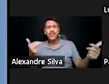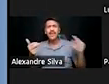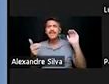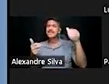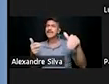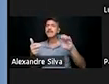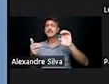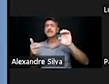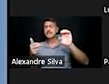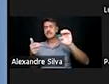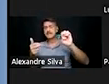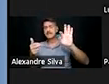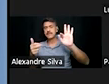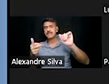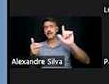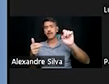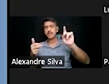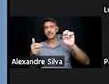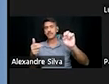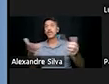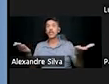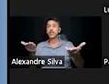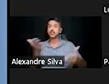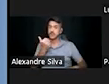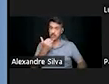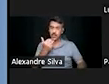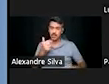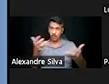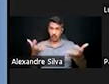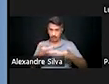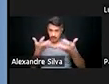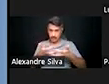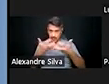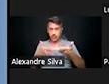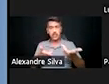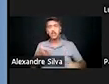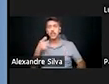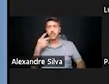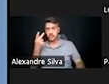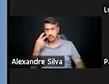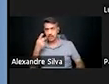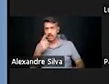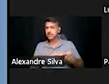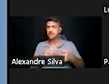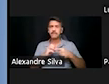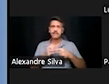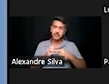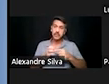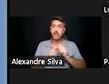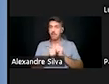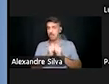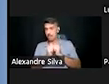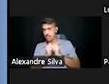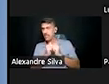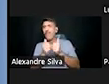cefalópodes. Quando você comer um pé de alface hoje, no almoço, um tomate, um feijão, um arroz,